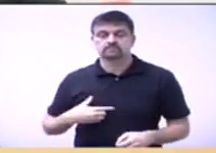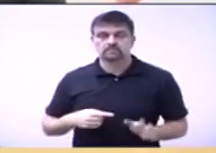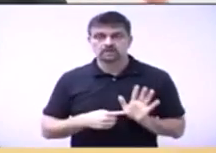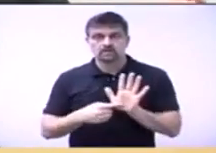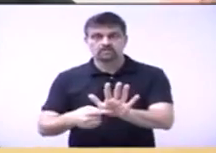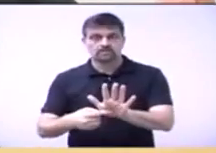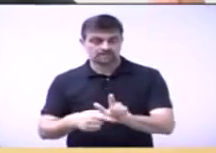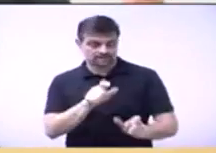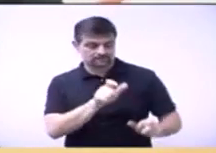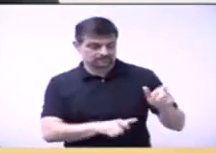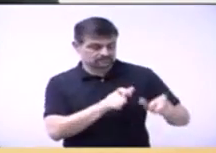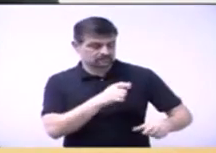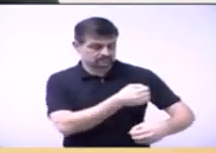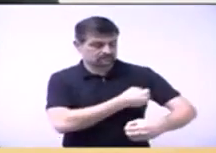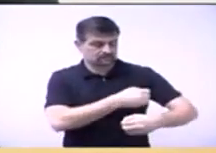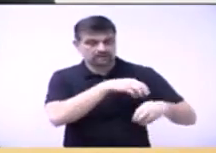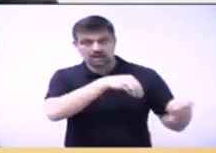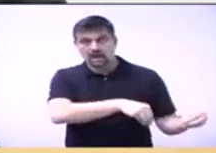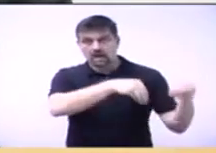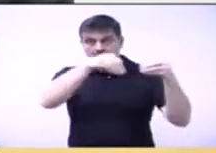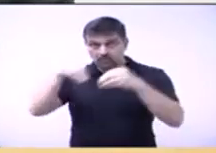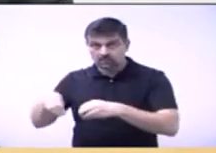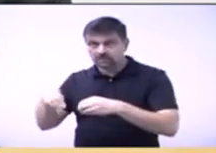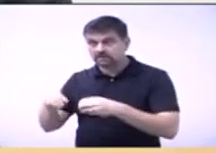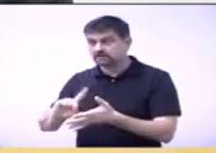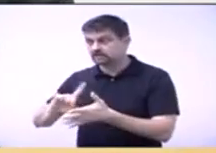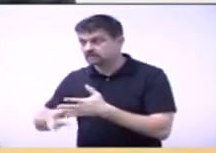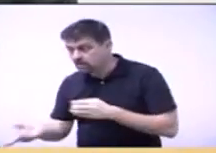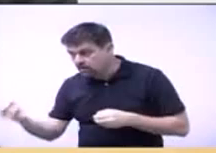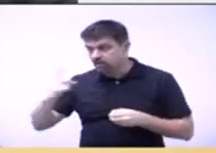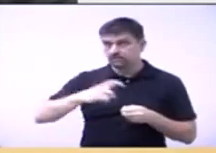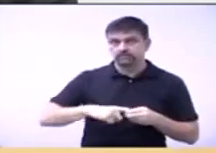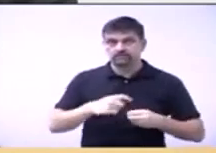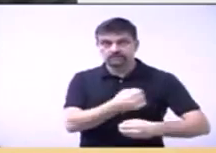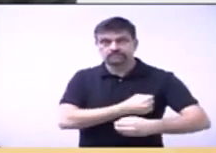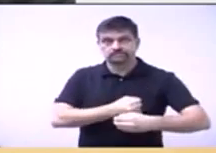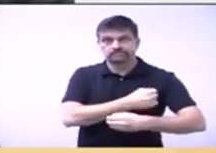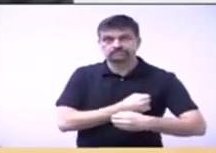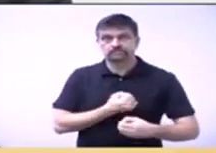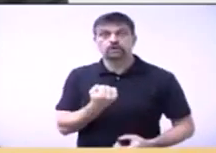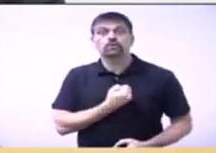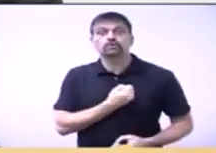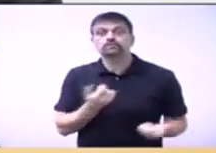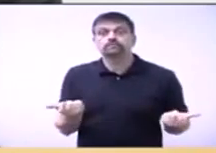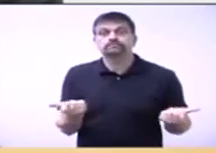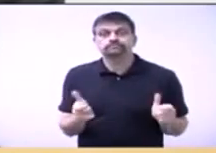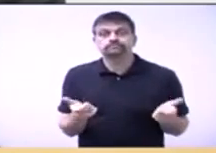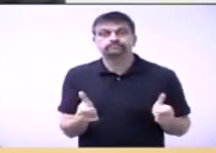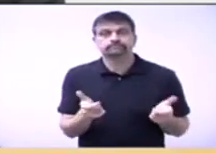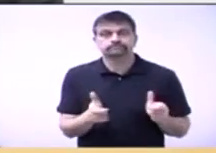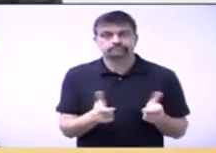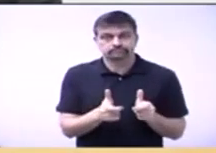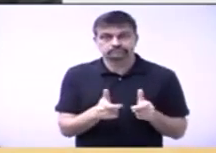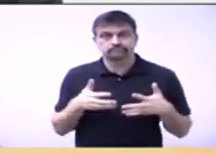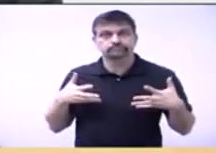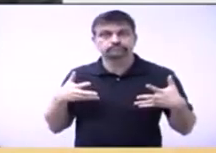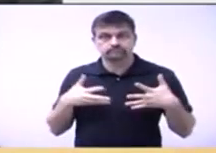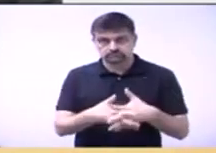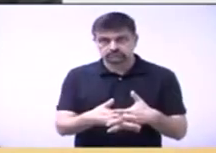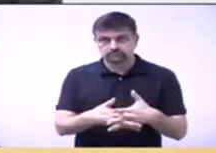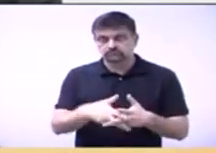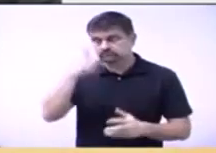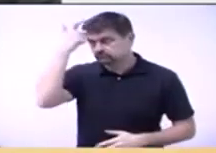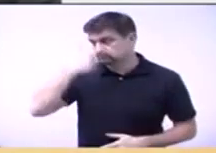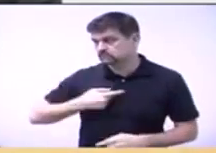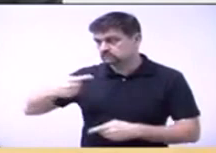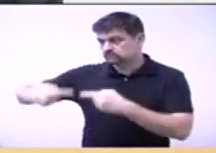de função e você traz para a cozinha de novo, tem número suficiente, praticamente. Aí você fica... É complicadíssimo. Eu estive